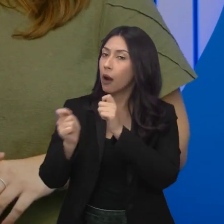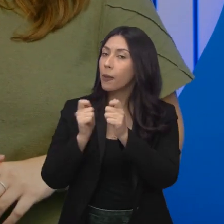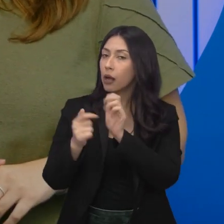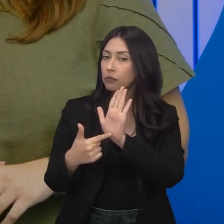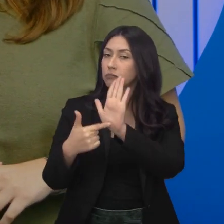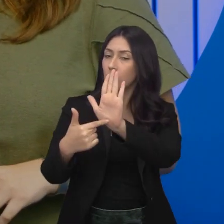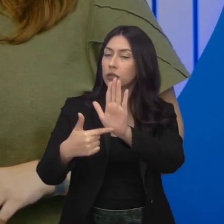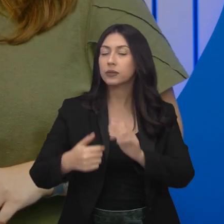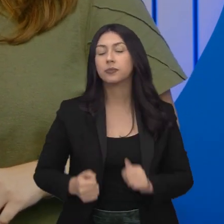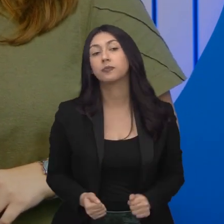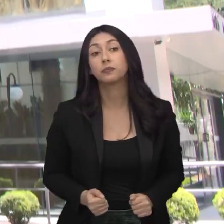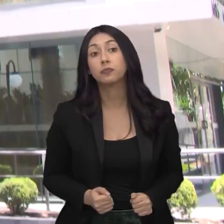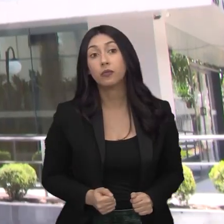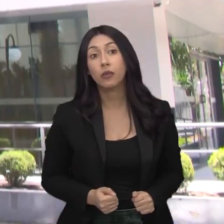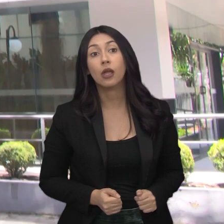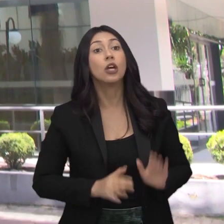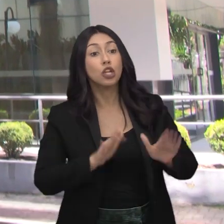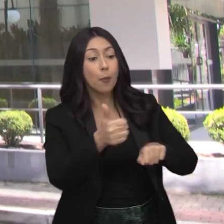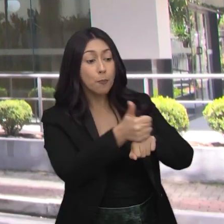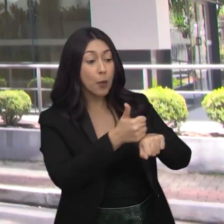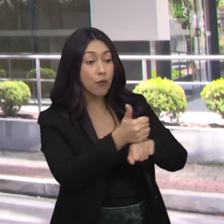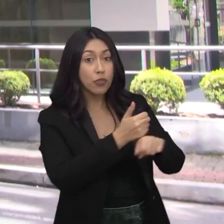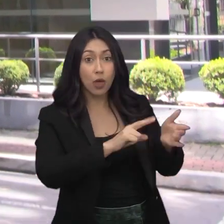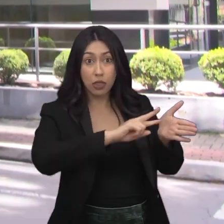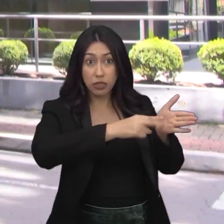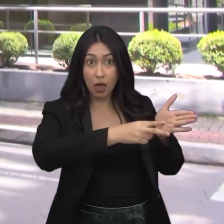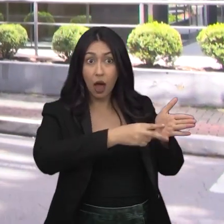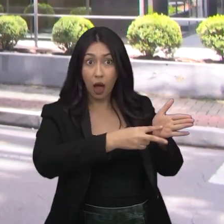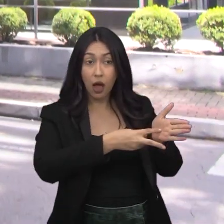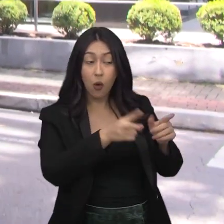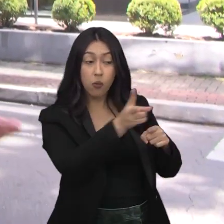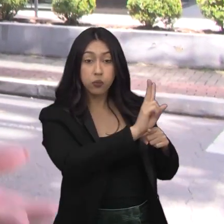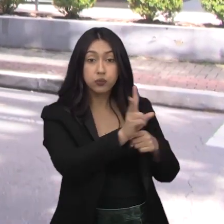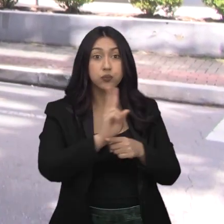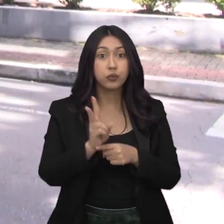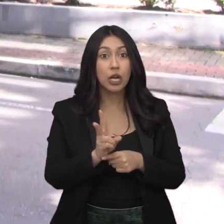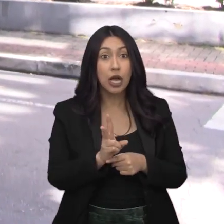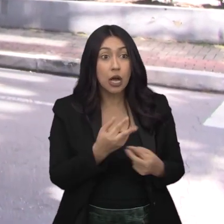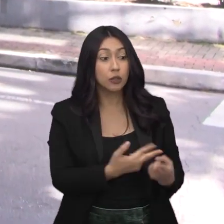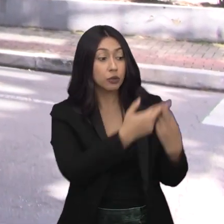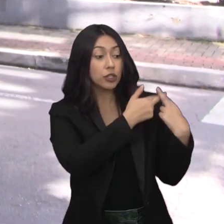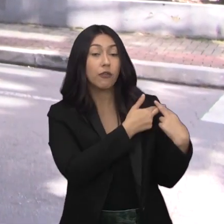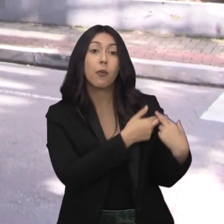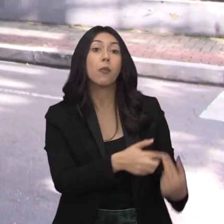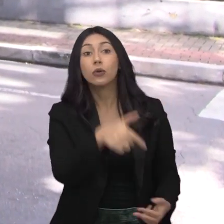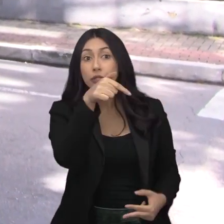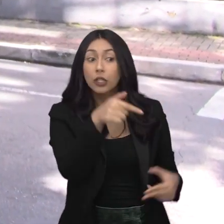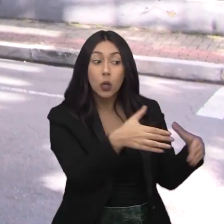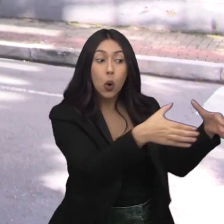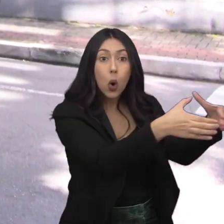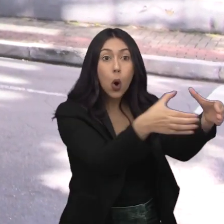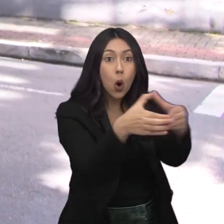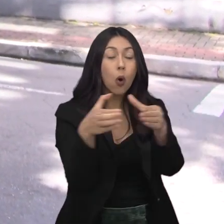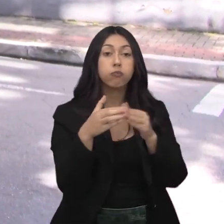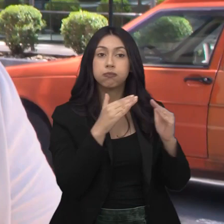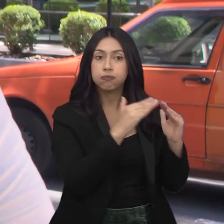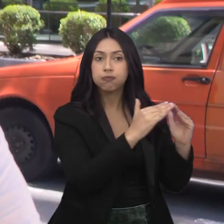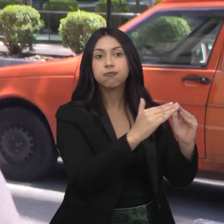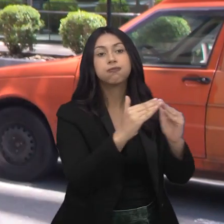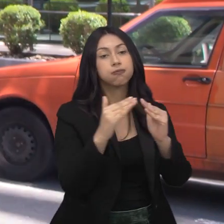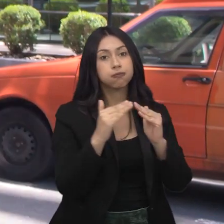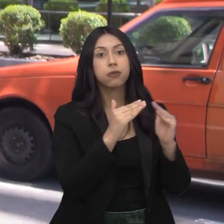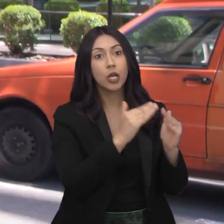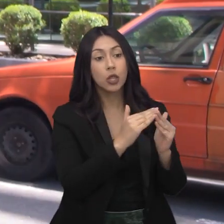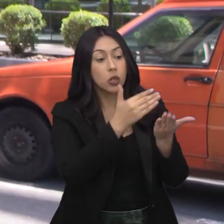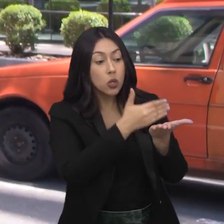seguir faz esse alerta. Síndica profissional há 7 anos, Kelly gerencia 7 condomínios em São José dos Campos. E